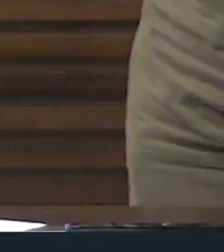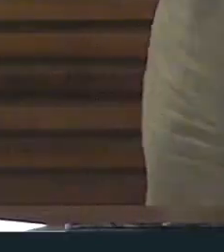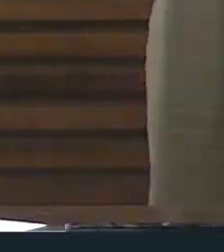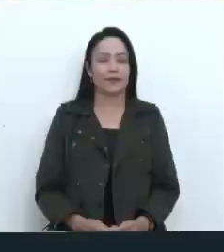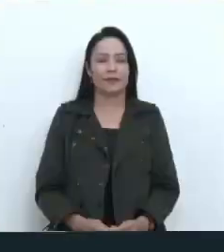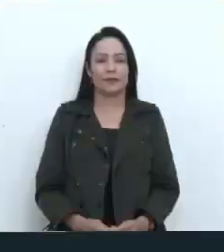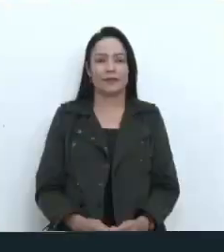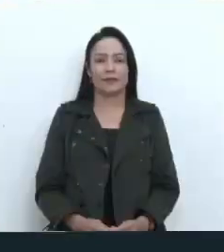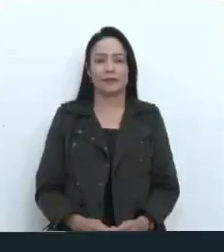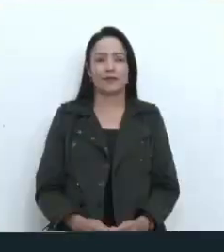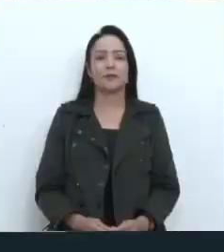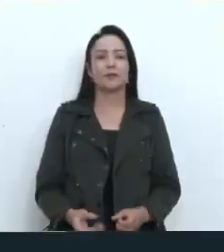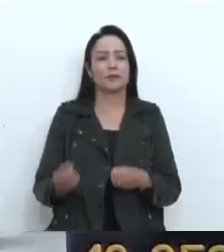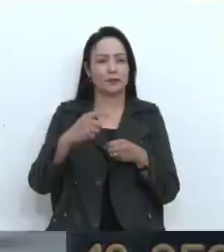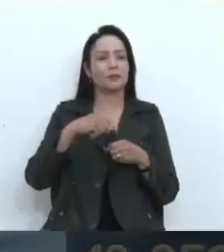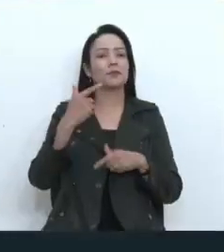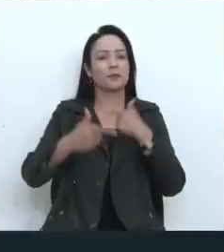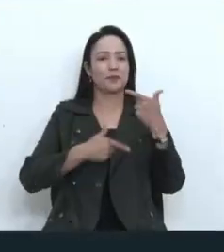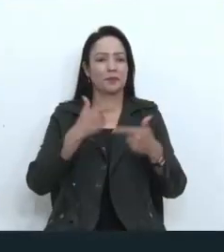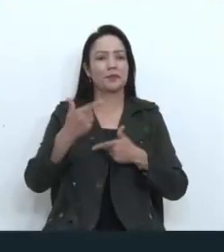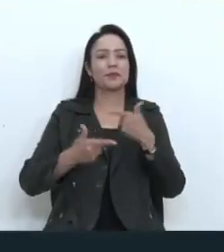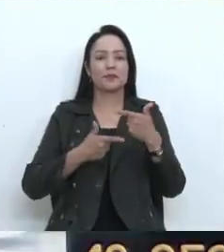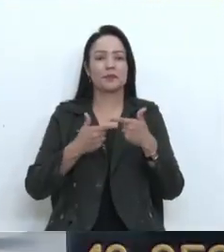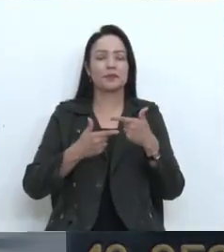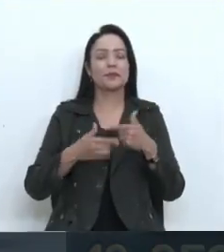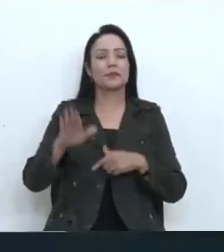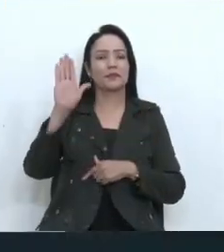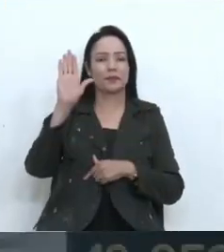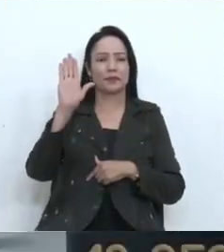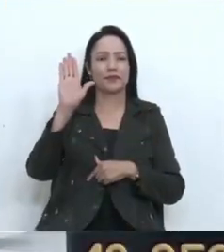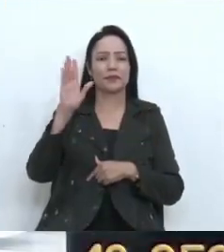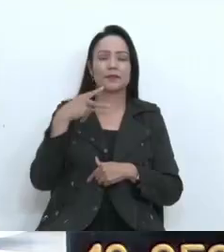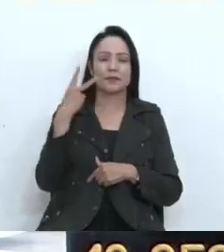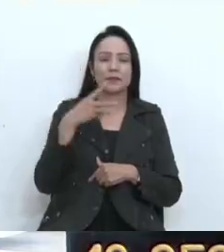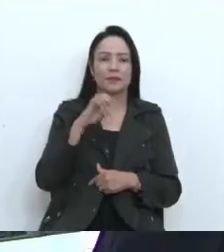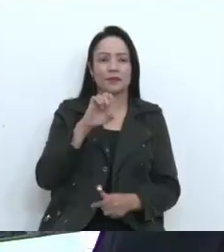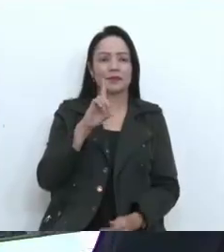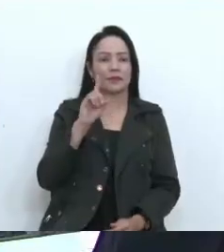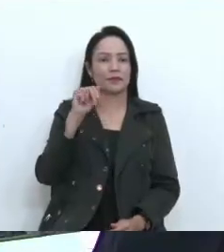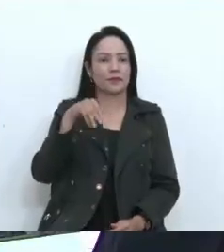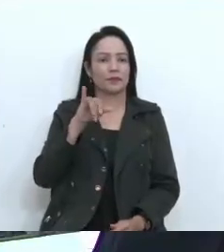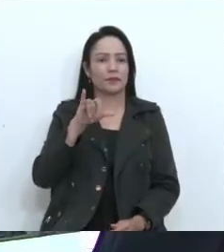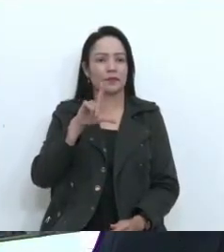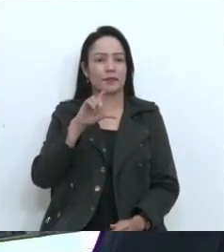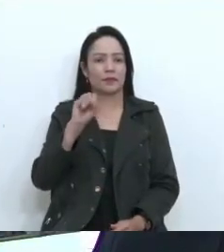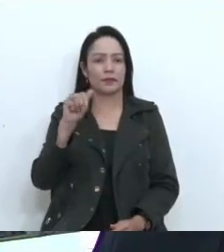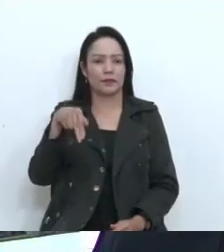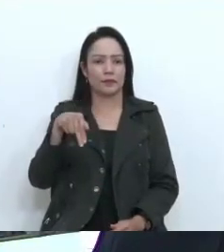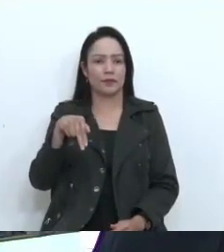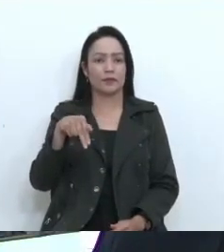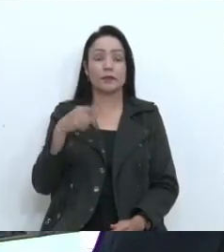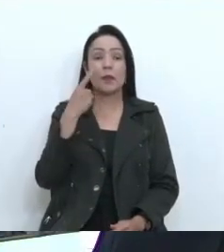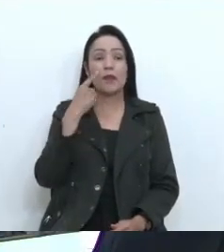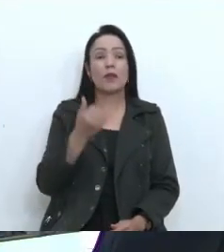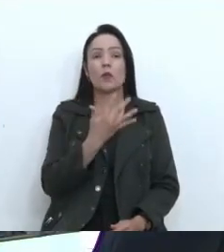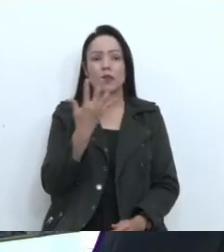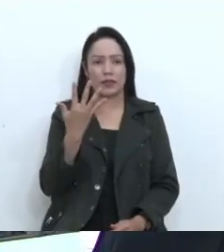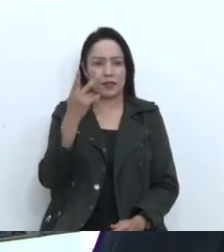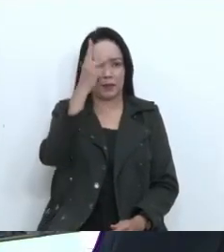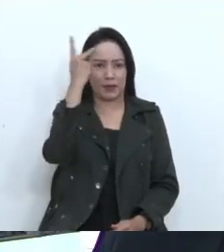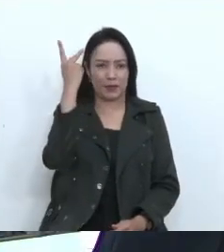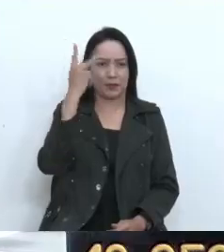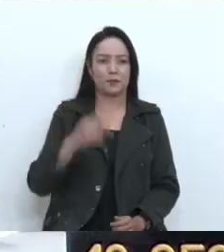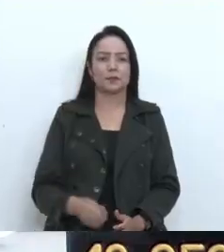reaberto os trabalhos pela ordem questão de ordem vereadora senhor presidente peço verificação de quórum